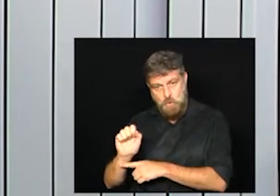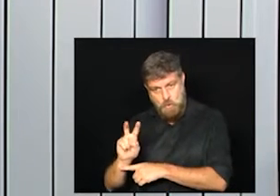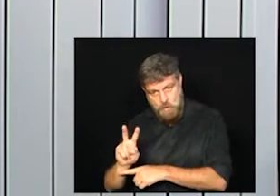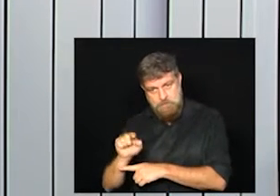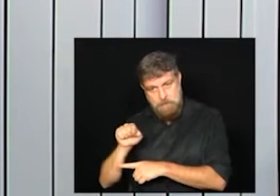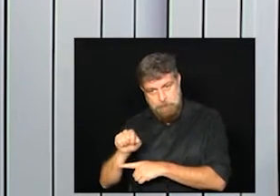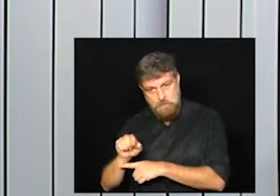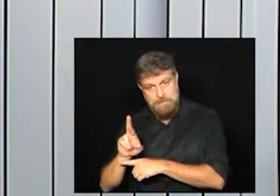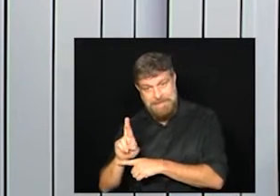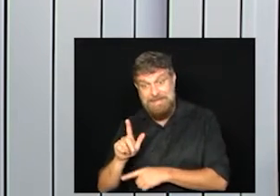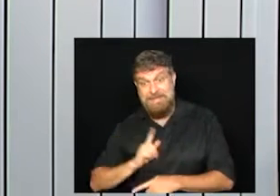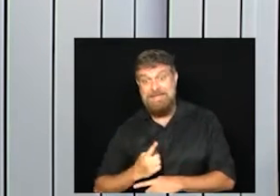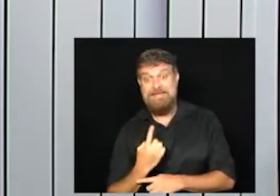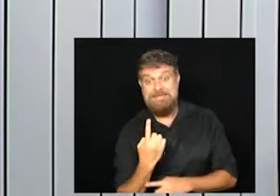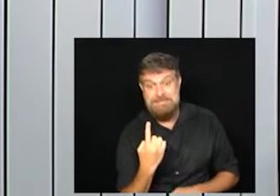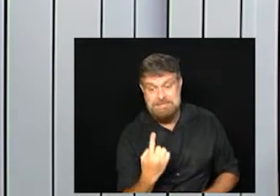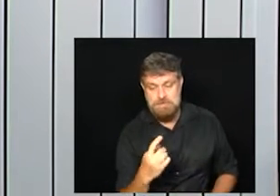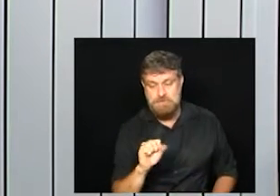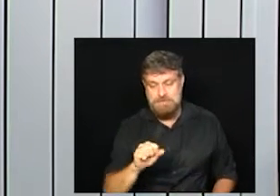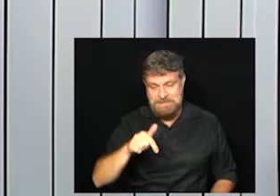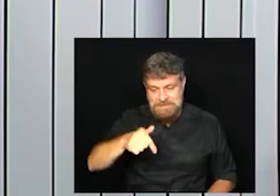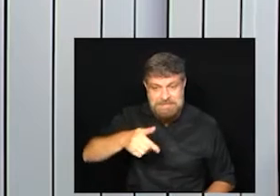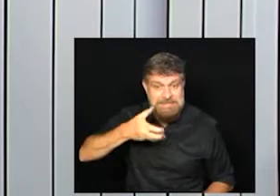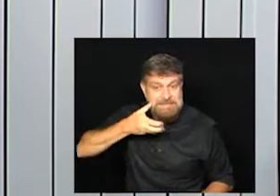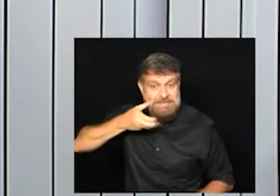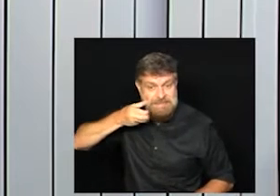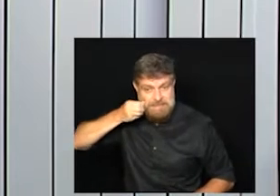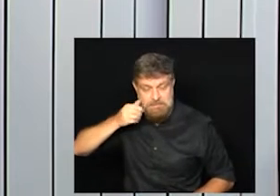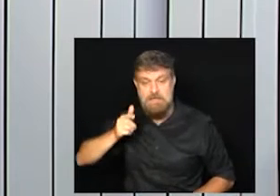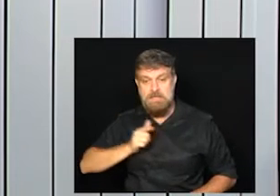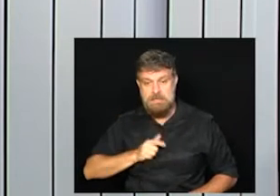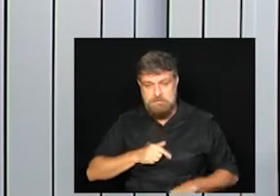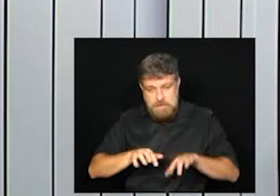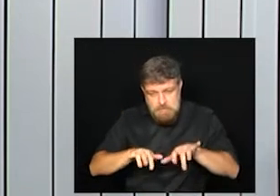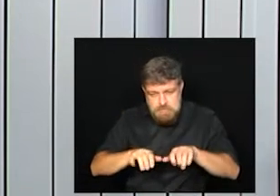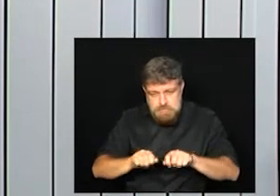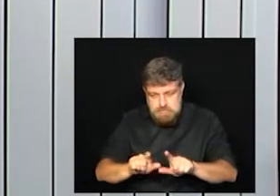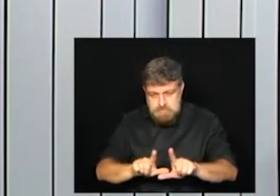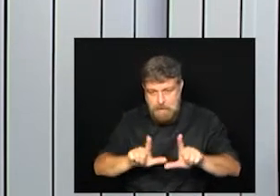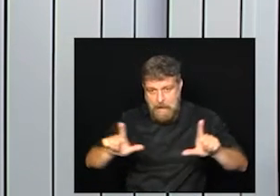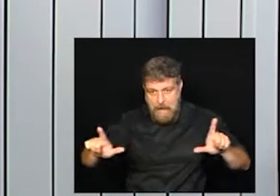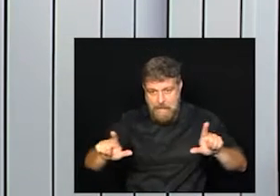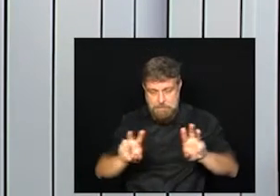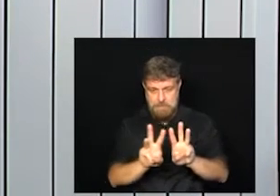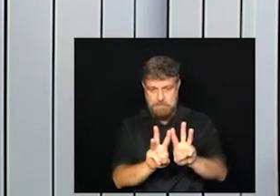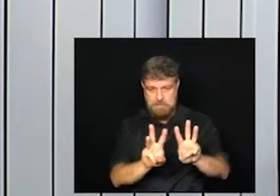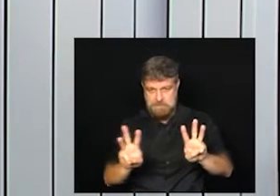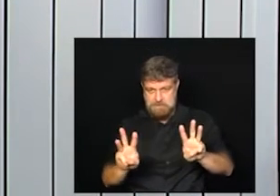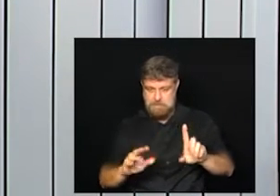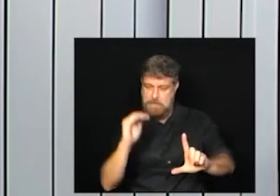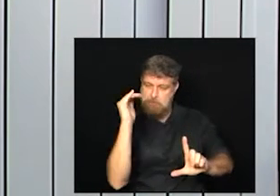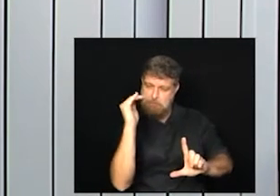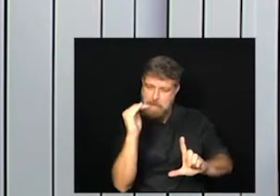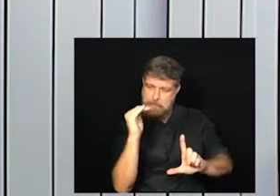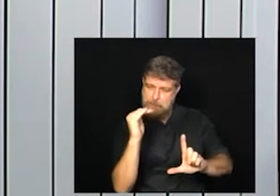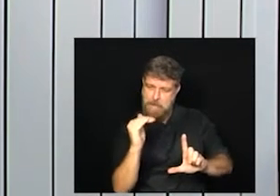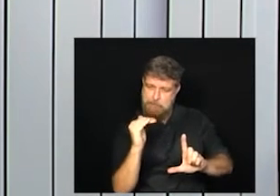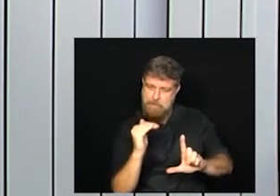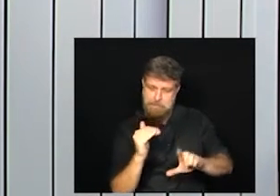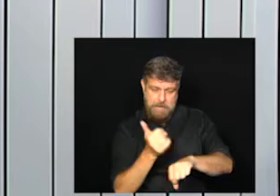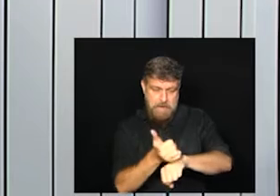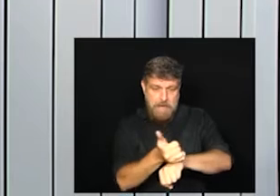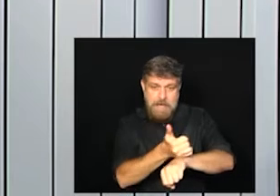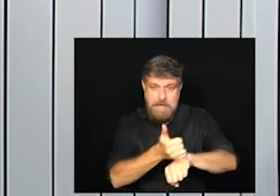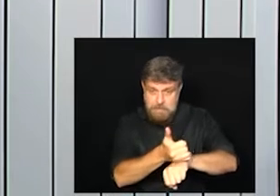187 vagas estão disponíveis. Então você entra no site, acompanha todas as vagas, as profissões